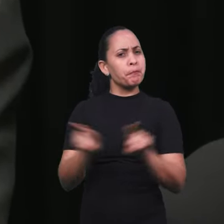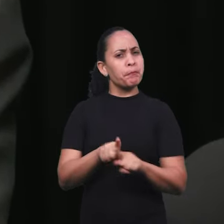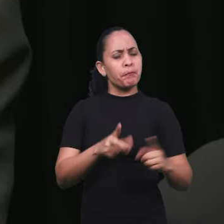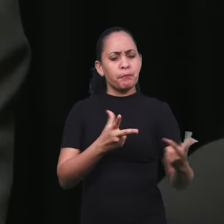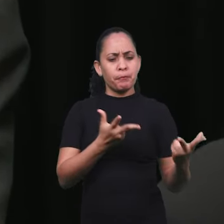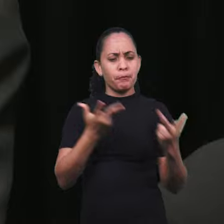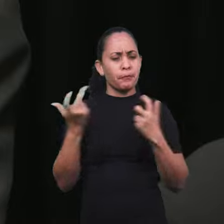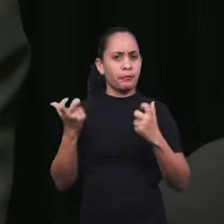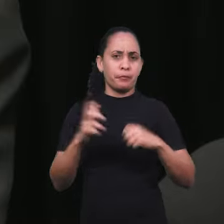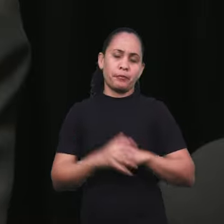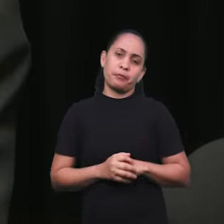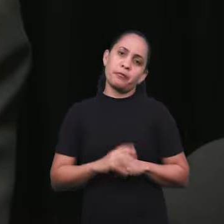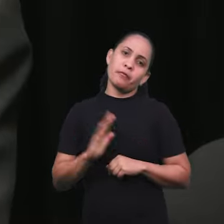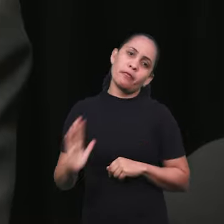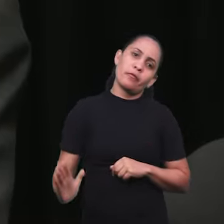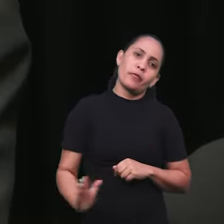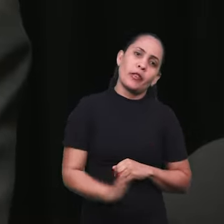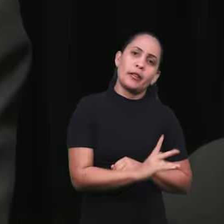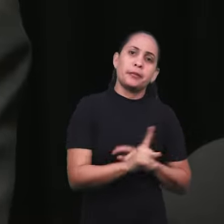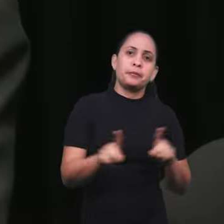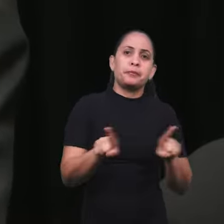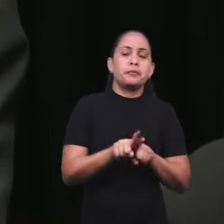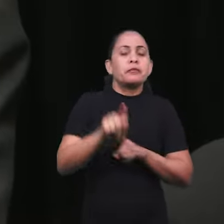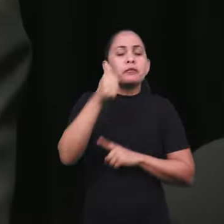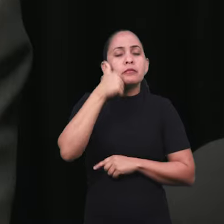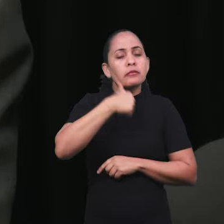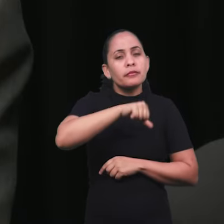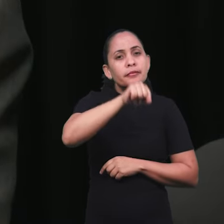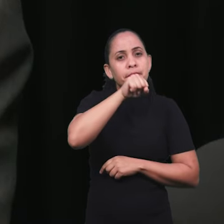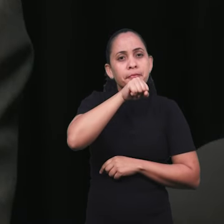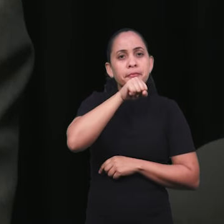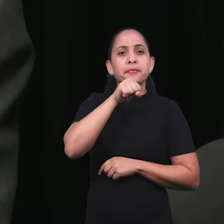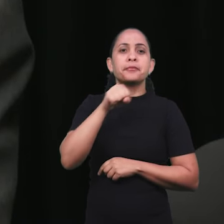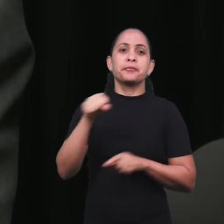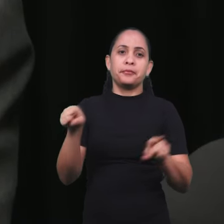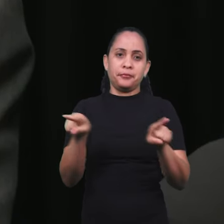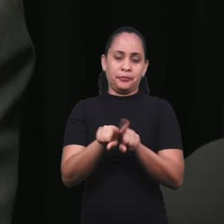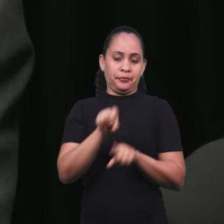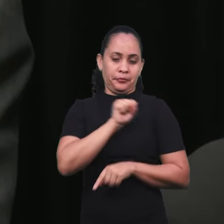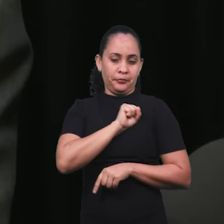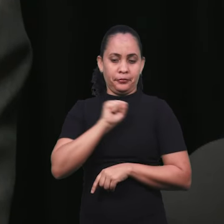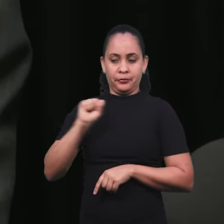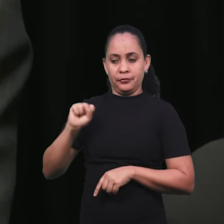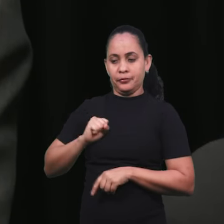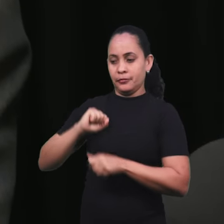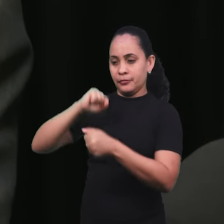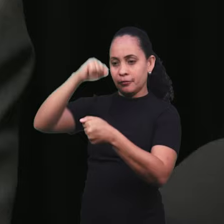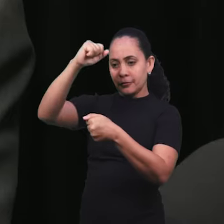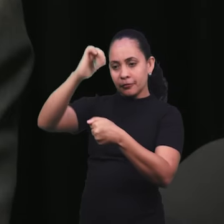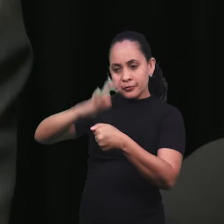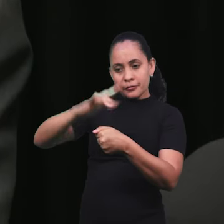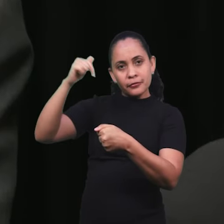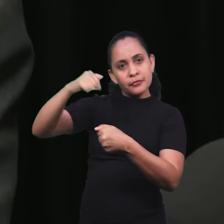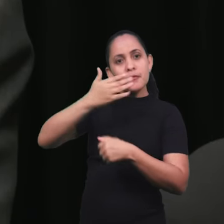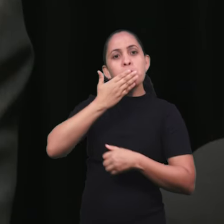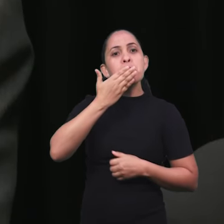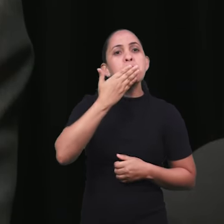E vimos aqui a mãe de Samuel, Ana, né, como ela ela pede ao